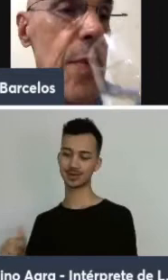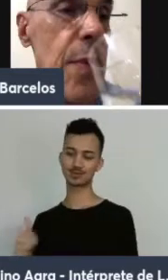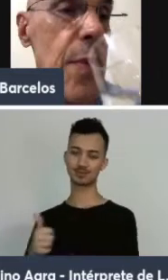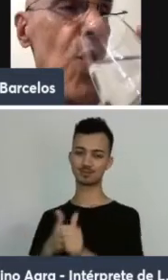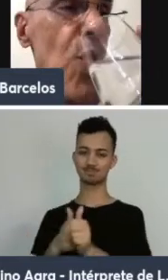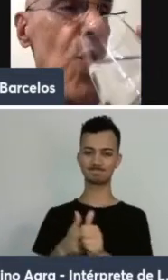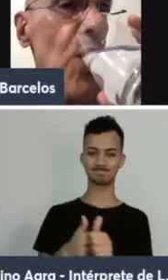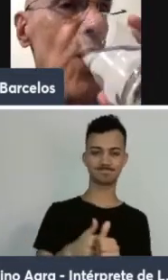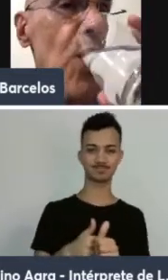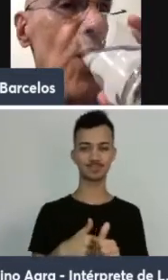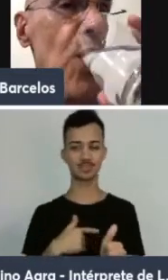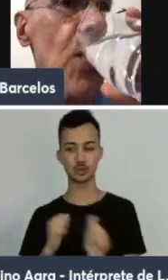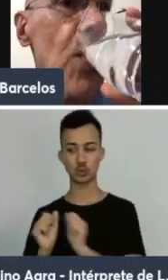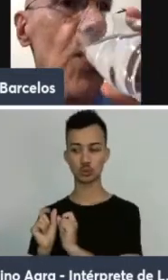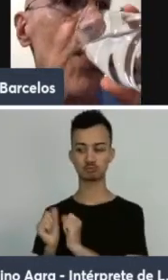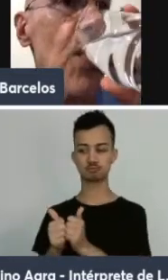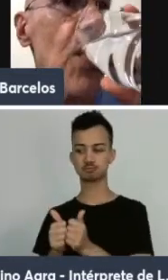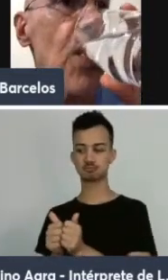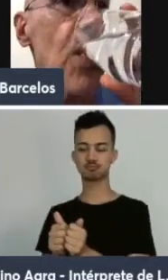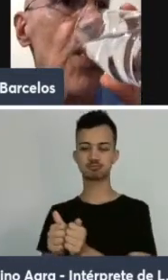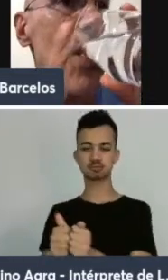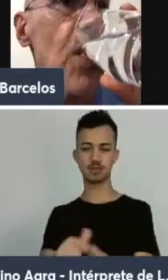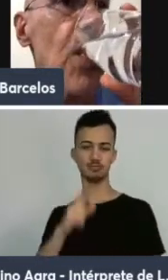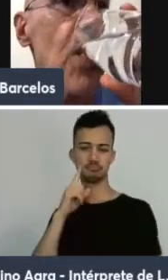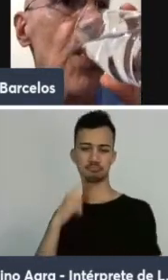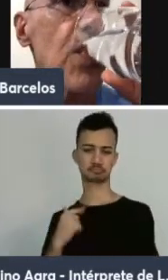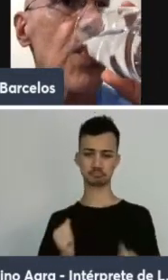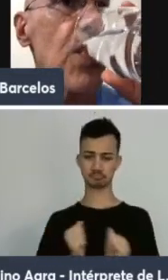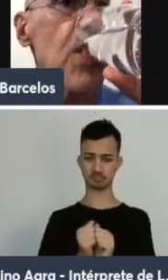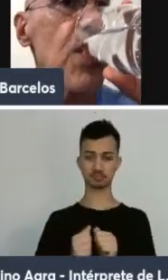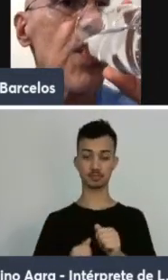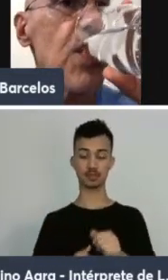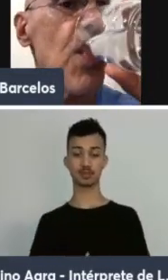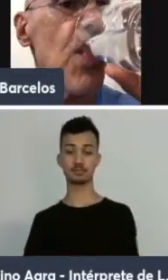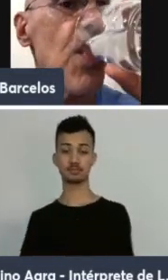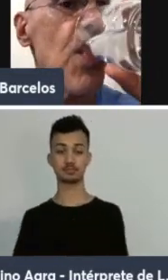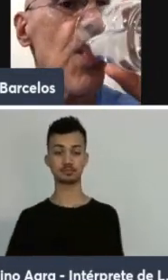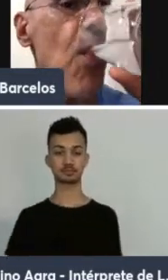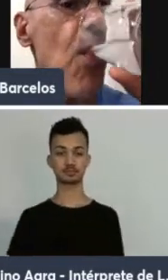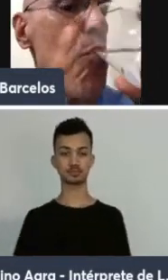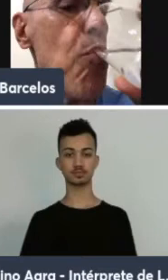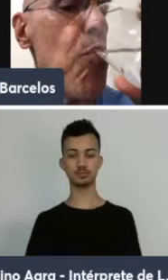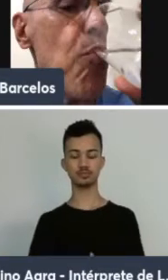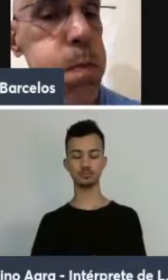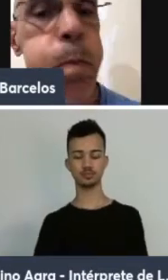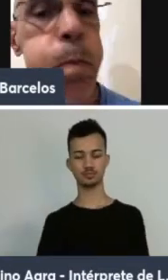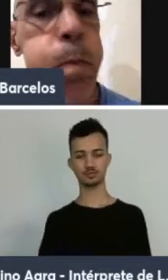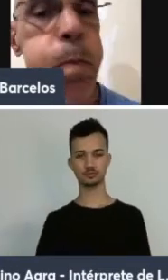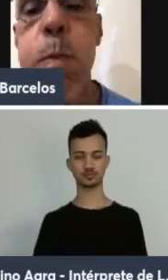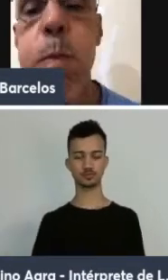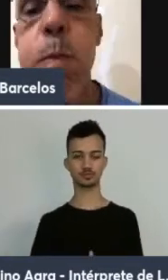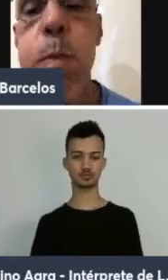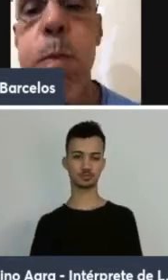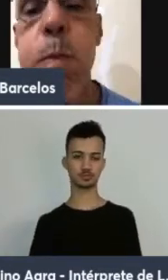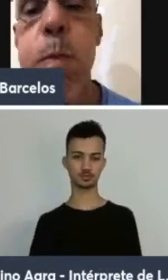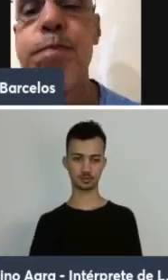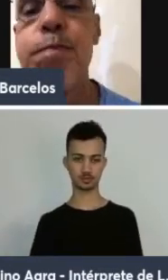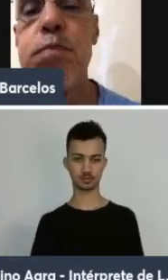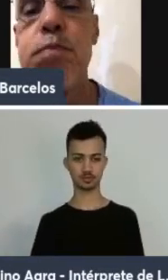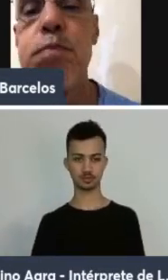junto, né? Trabalho no grupo Somos e na construção do PT e militando dentro de uma organização